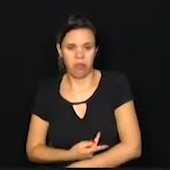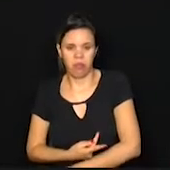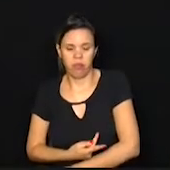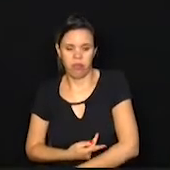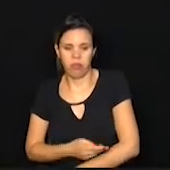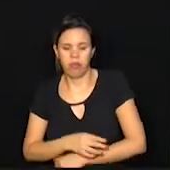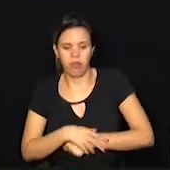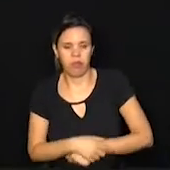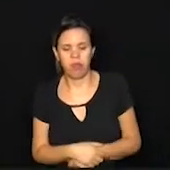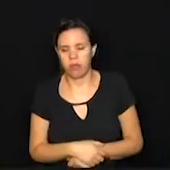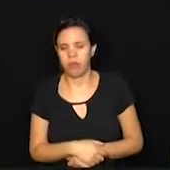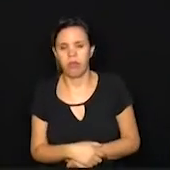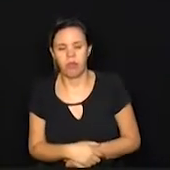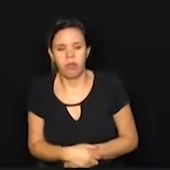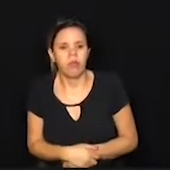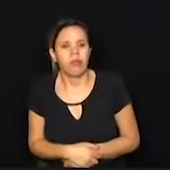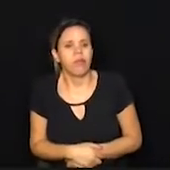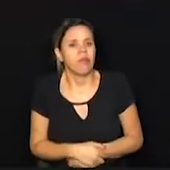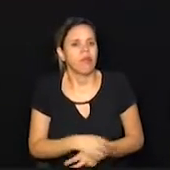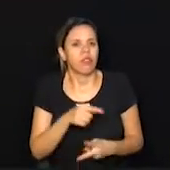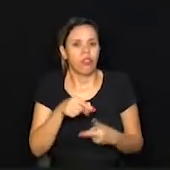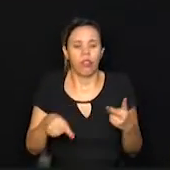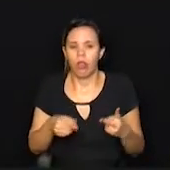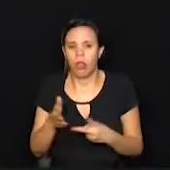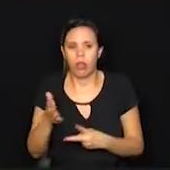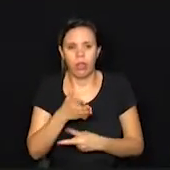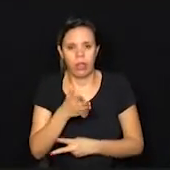dois sentidos é em